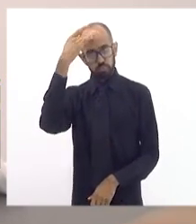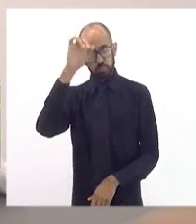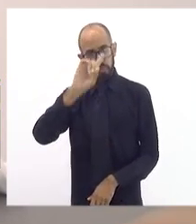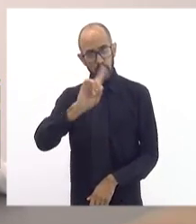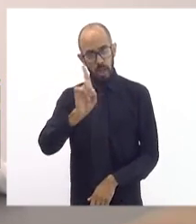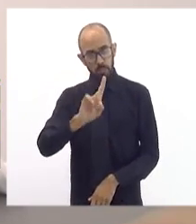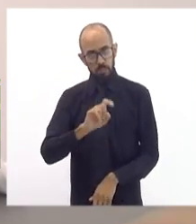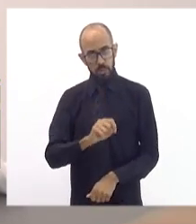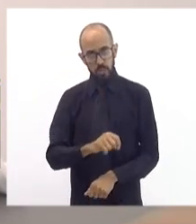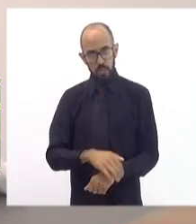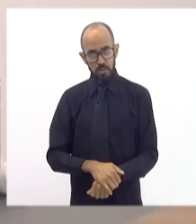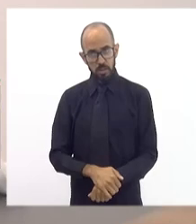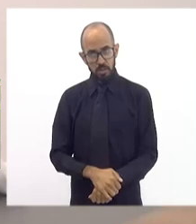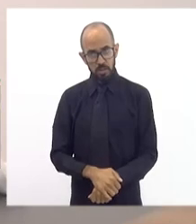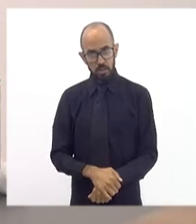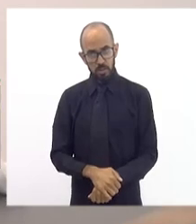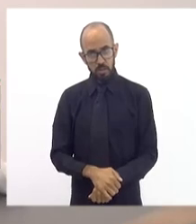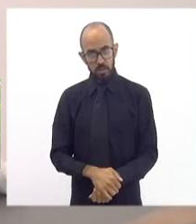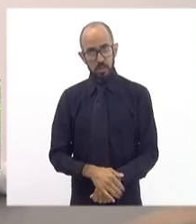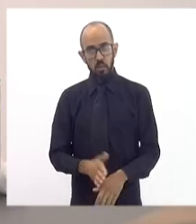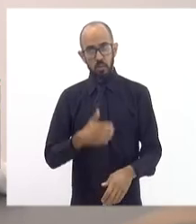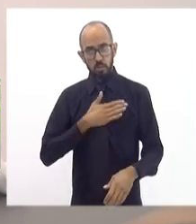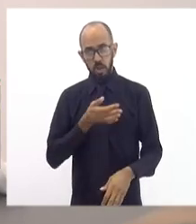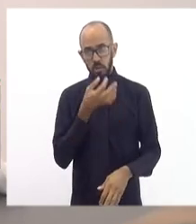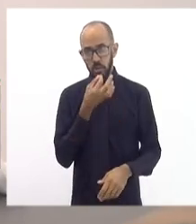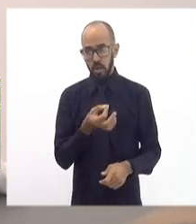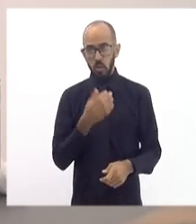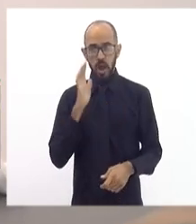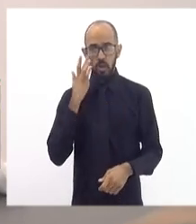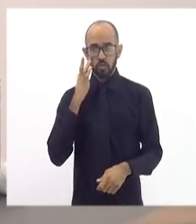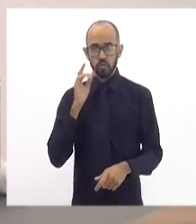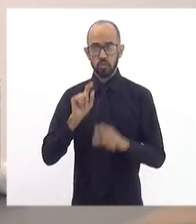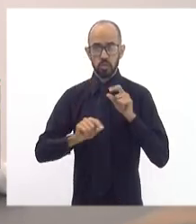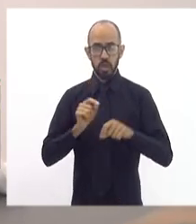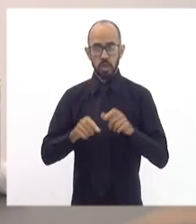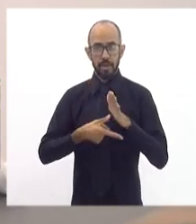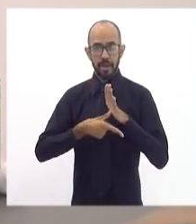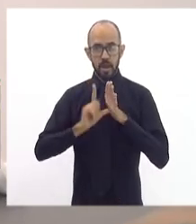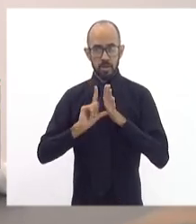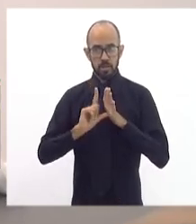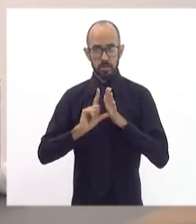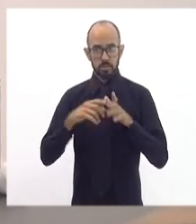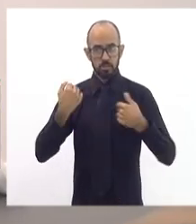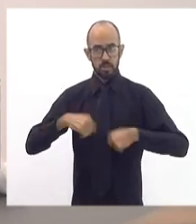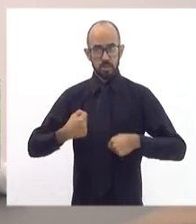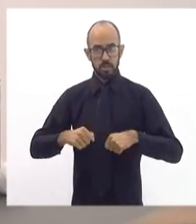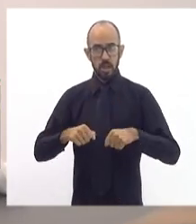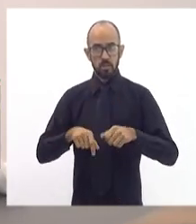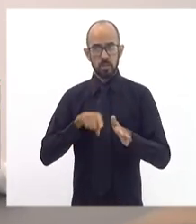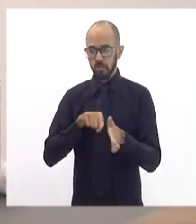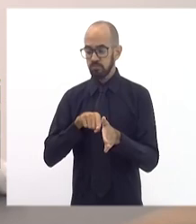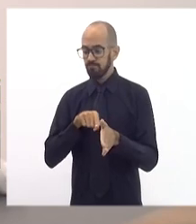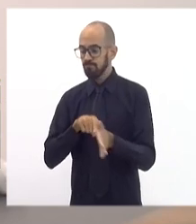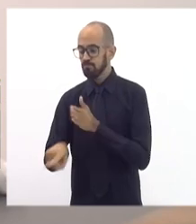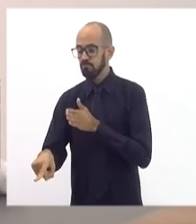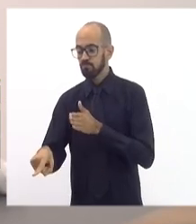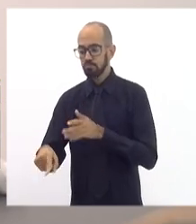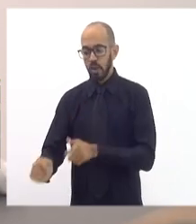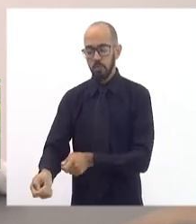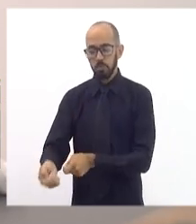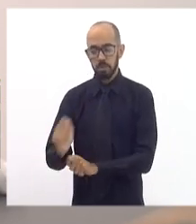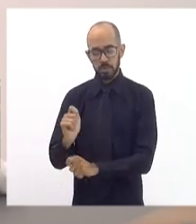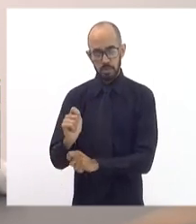tem não tem noção Então eu só acho que antes de fazer esse tipo de coisa Acho que primeiro teria que consultar o pescador